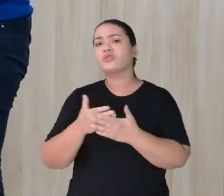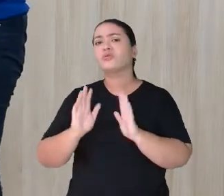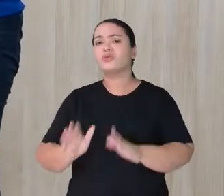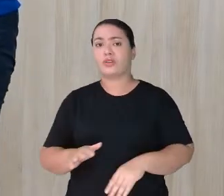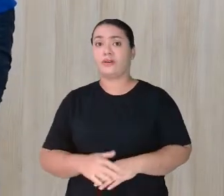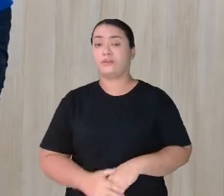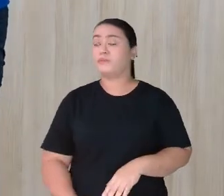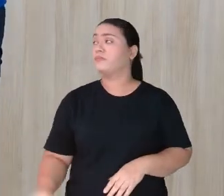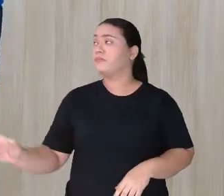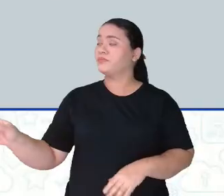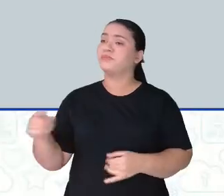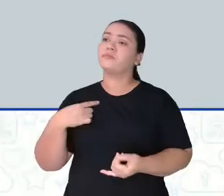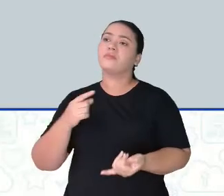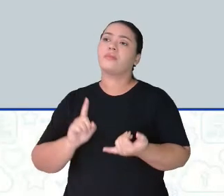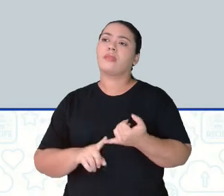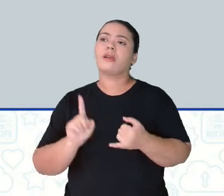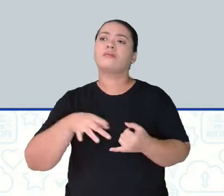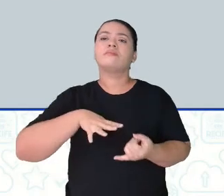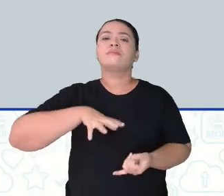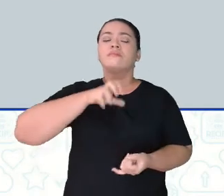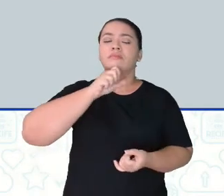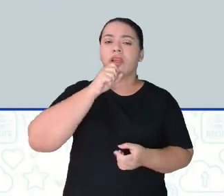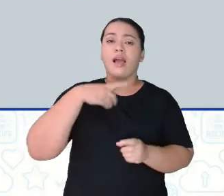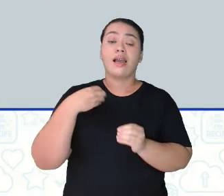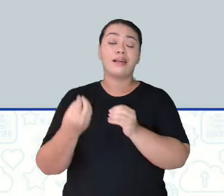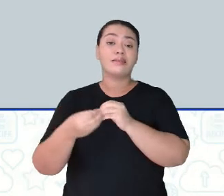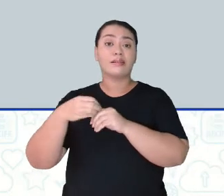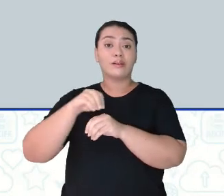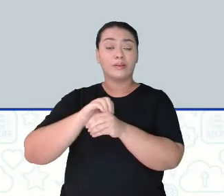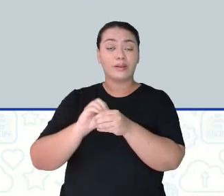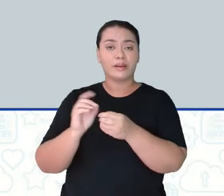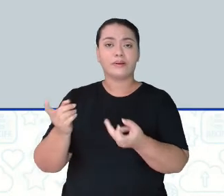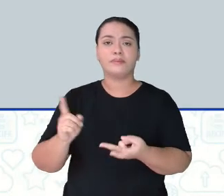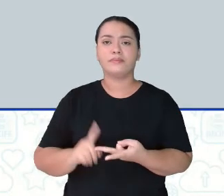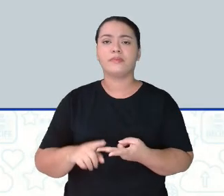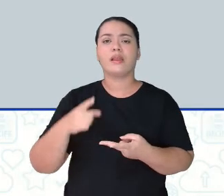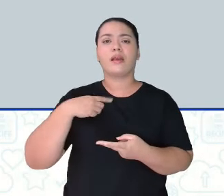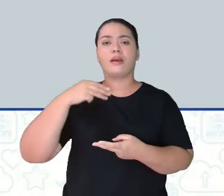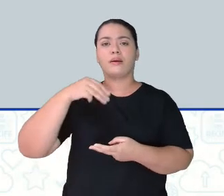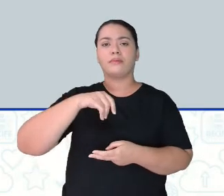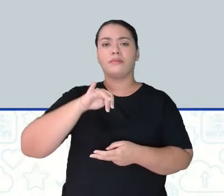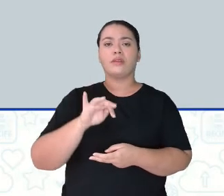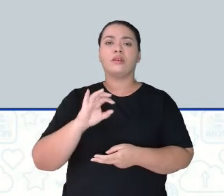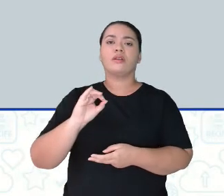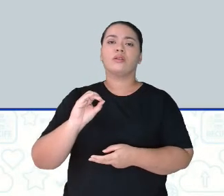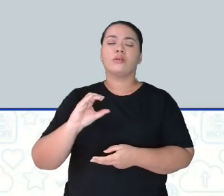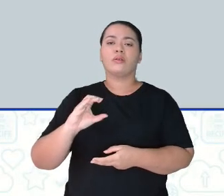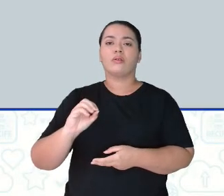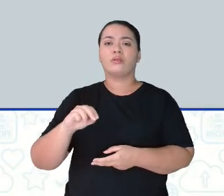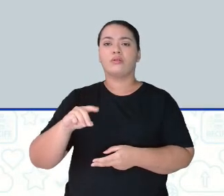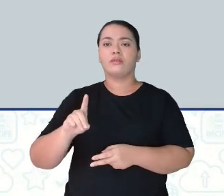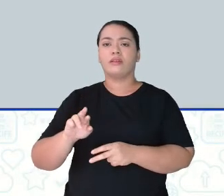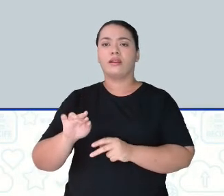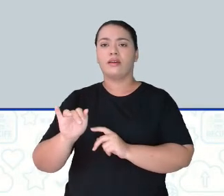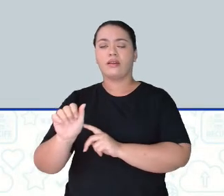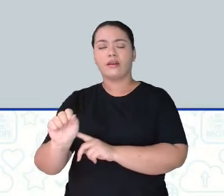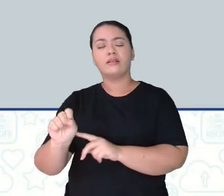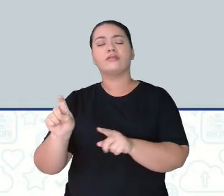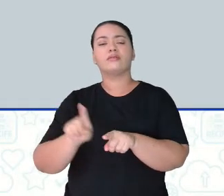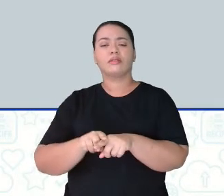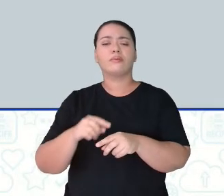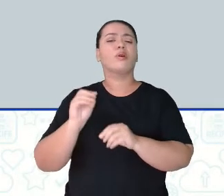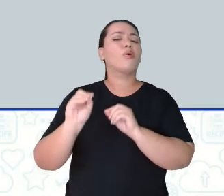Nós trabalhamos a definição de respiração celular, nós vimos as mitocôndrias, que são moléculas semi-autônomas, em